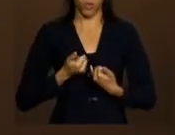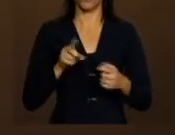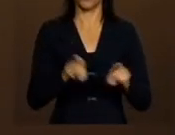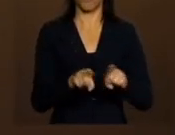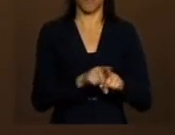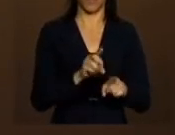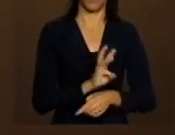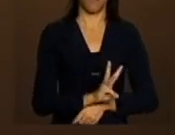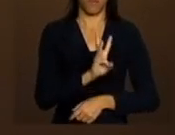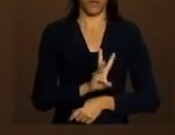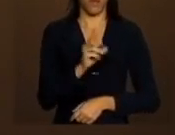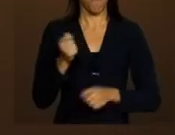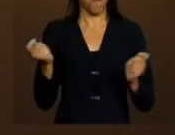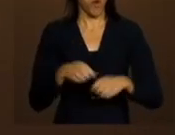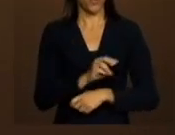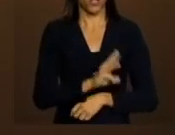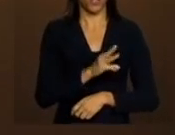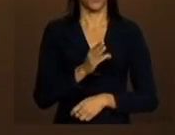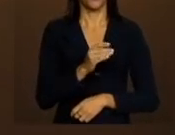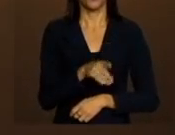redes sociais. Acesse